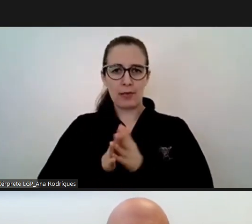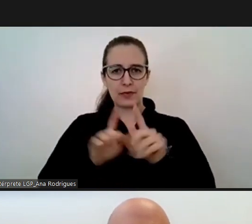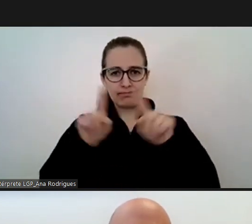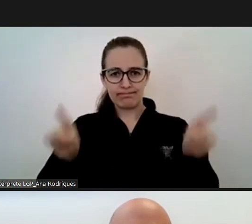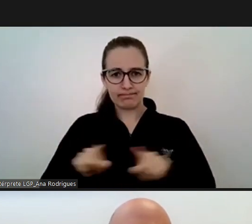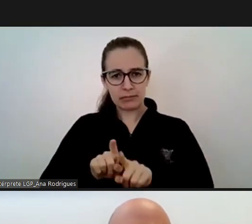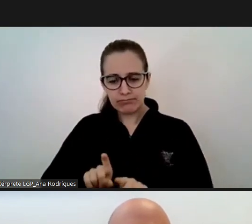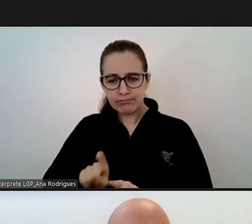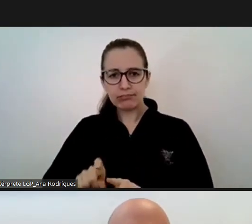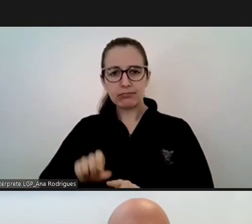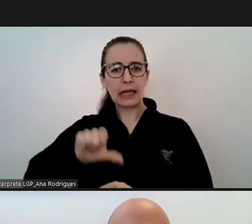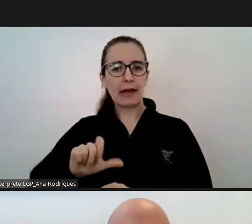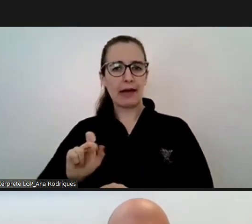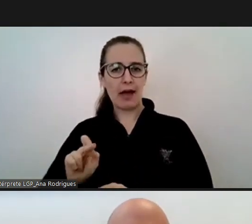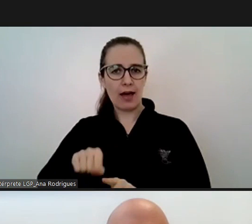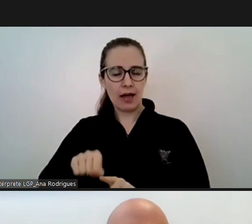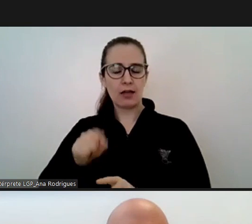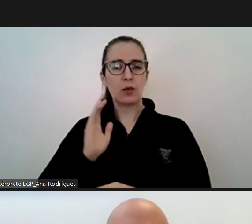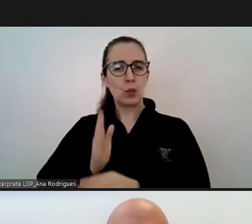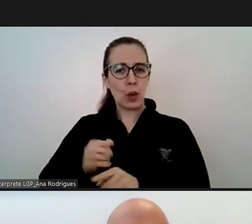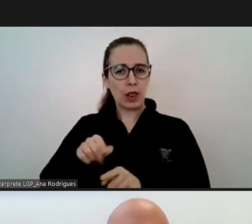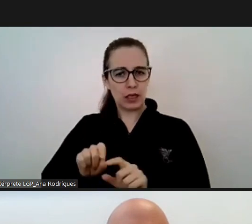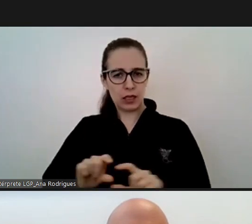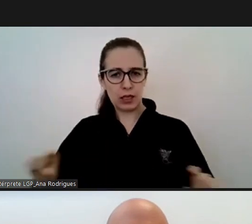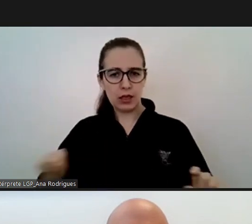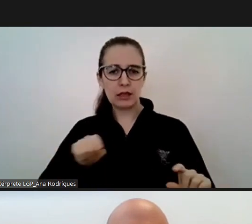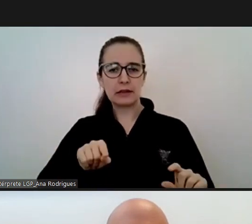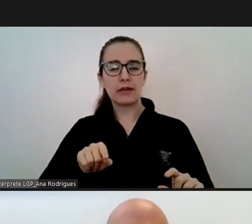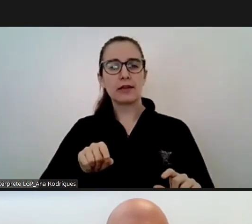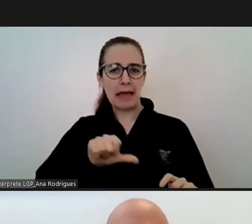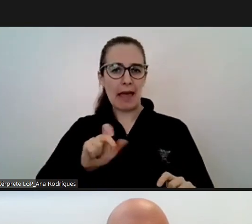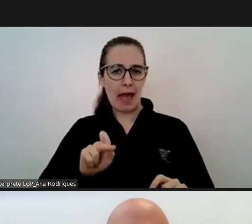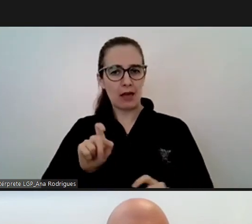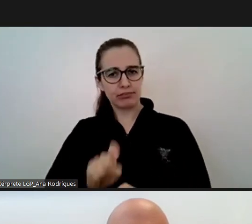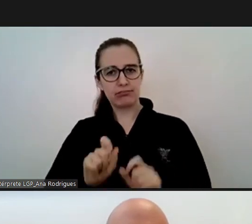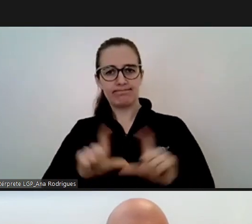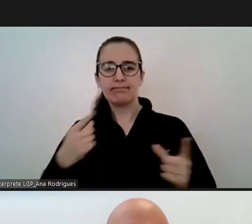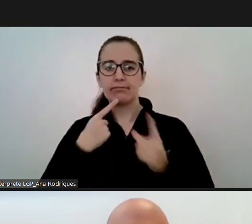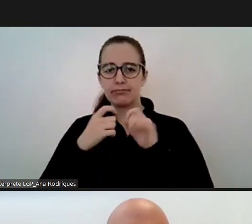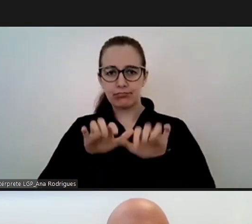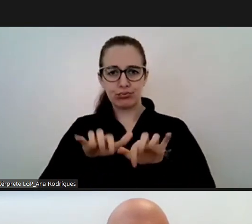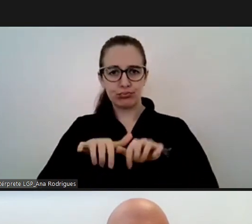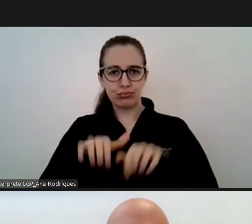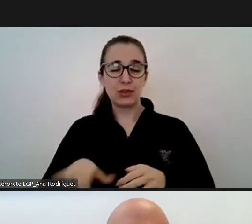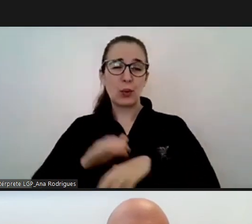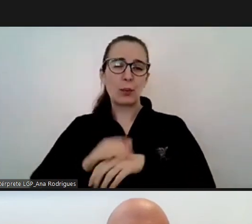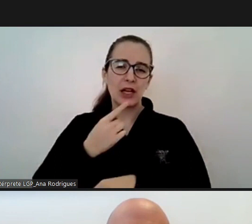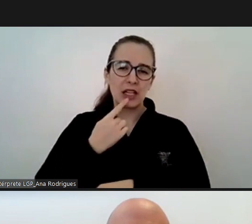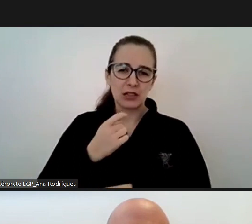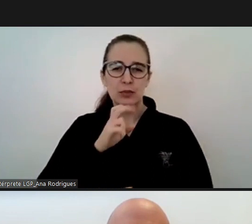e respostas, disponível em baixo no ecrã e indicada por QIA, em inglês Questions and